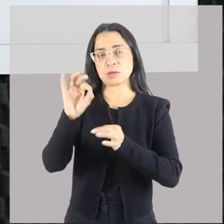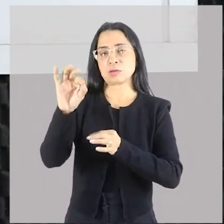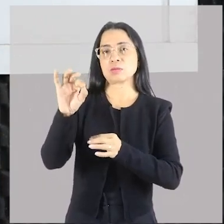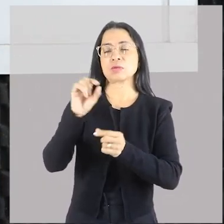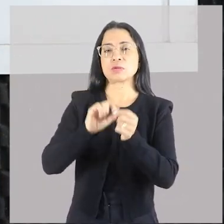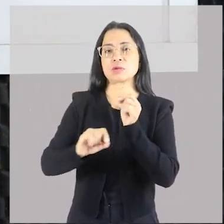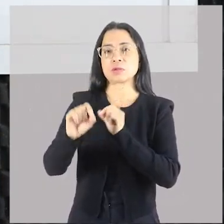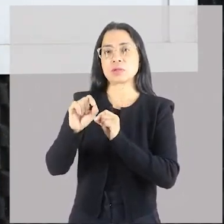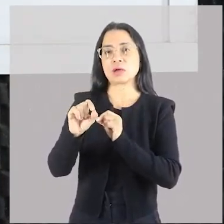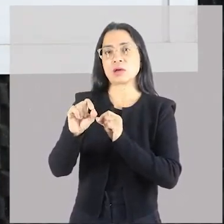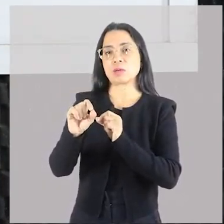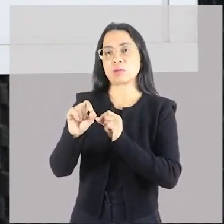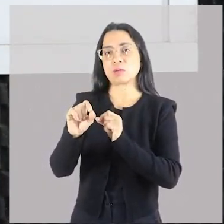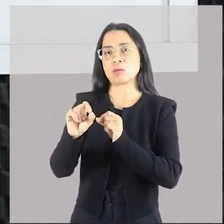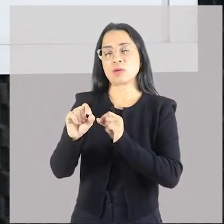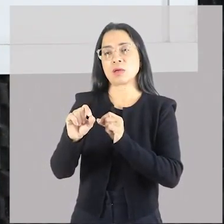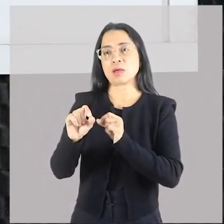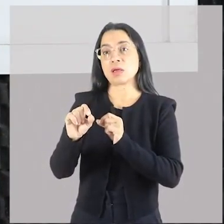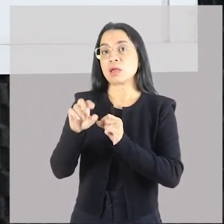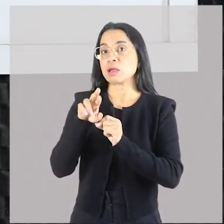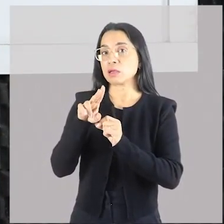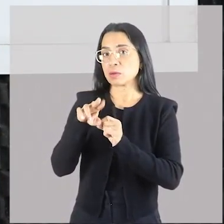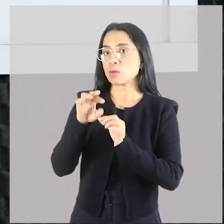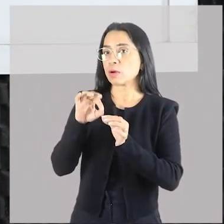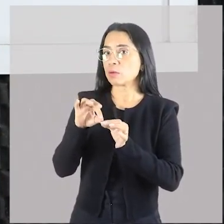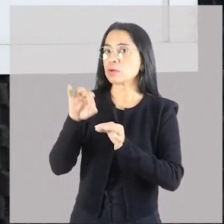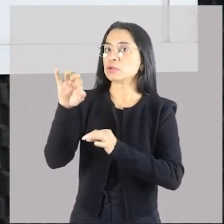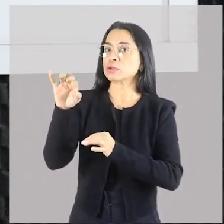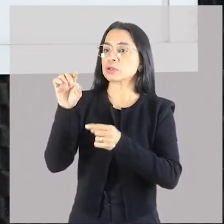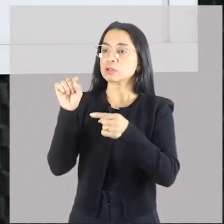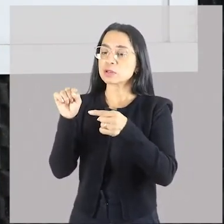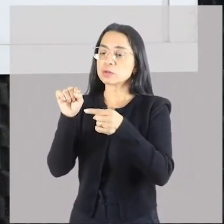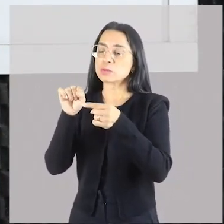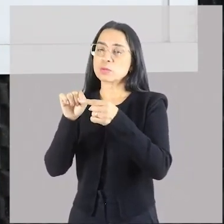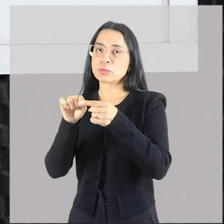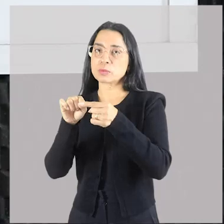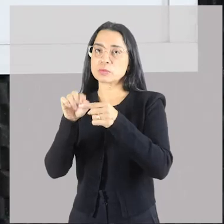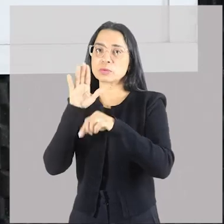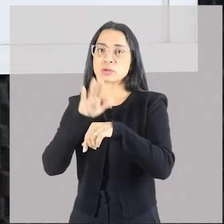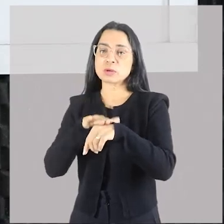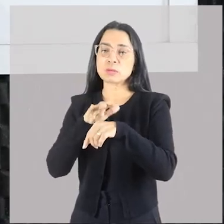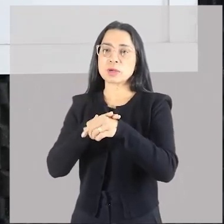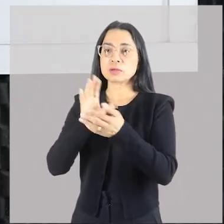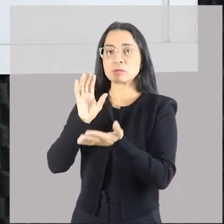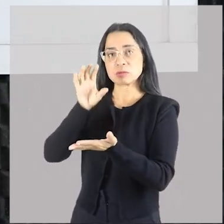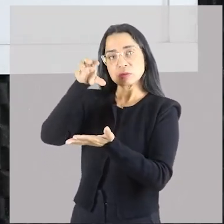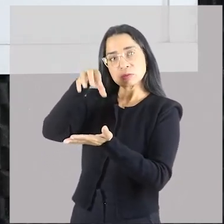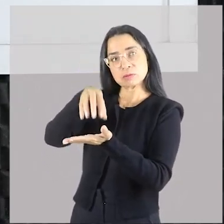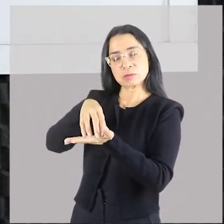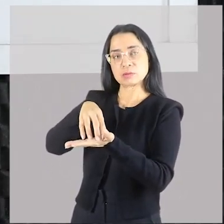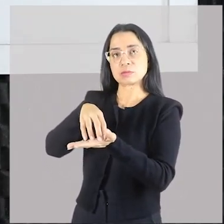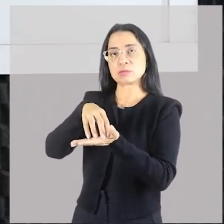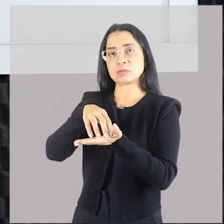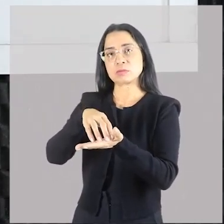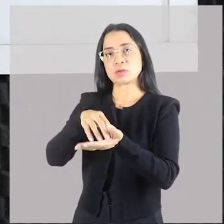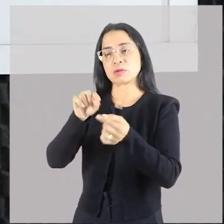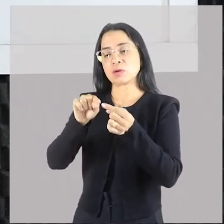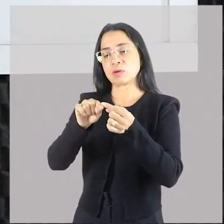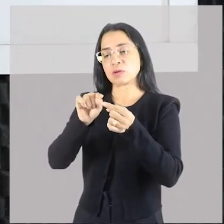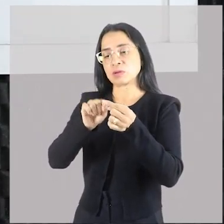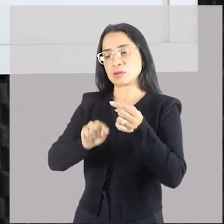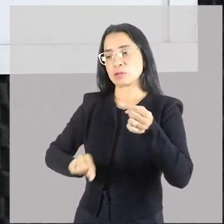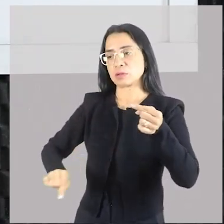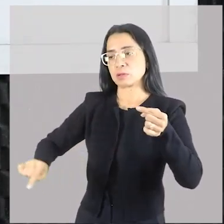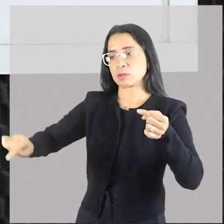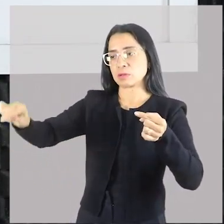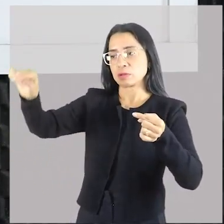estão ao mesmo valor de um ponto fixo, chamado de centro, forma uma circunferência.